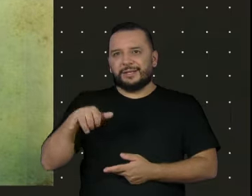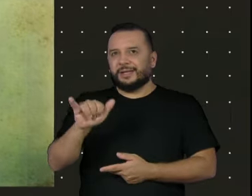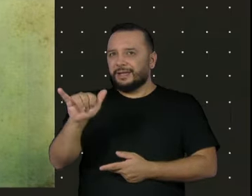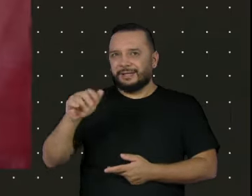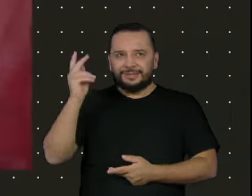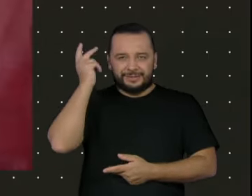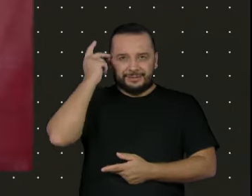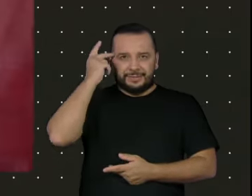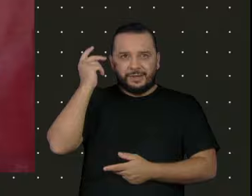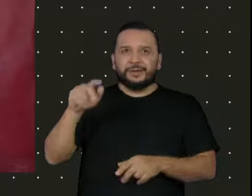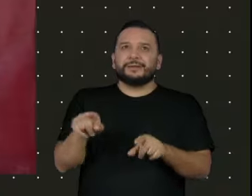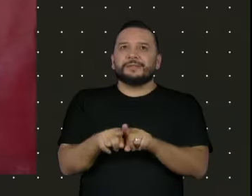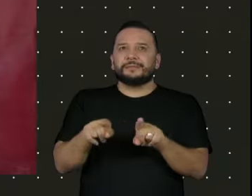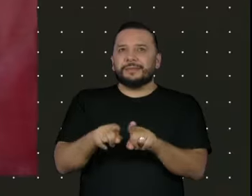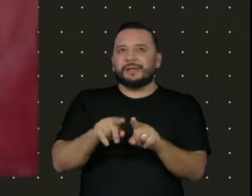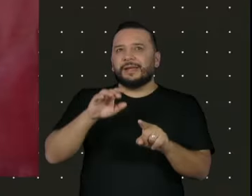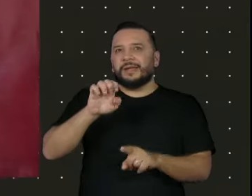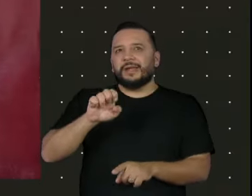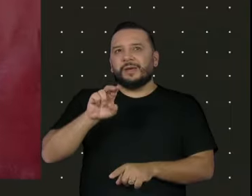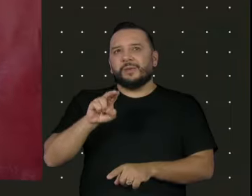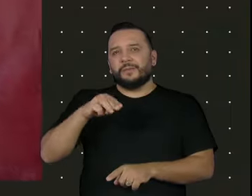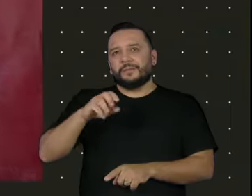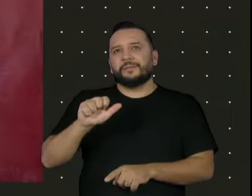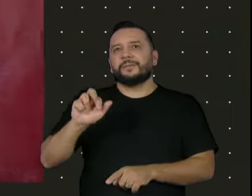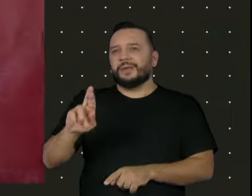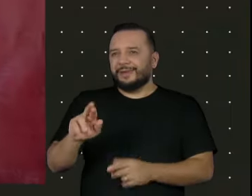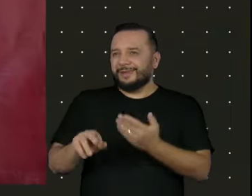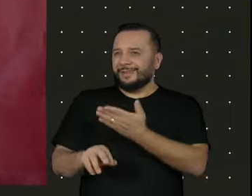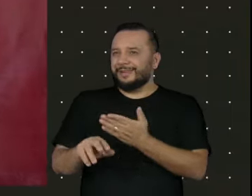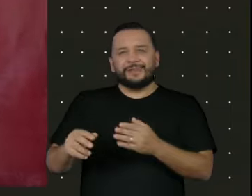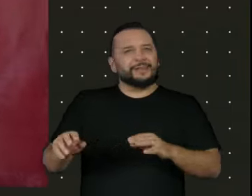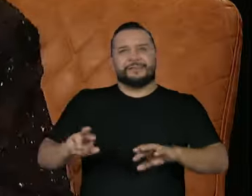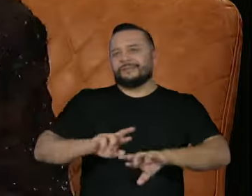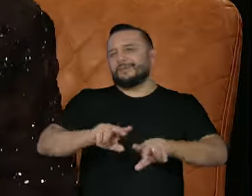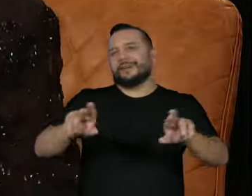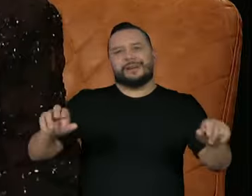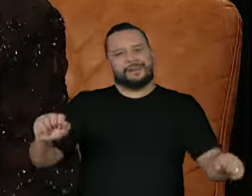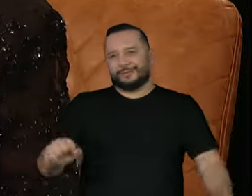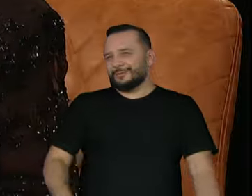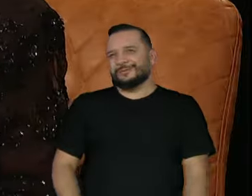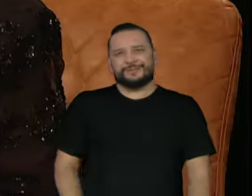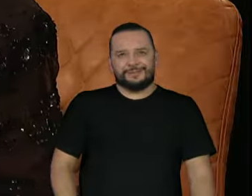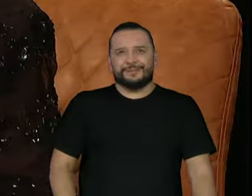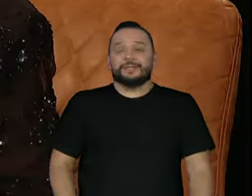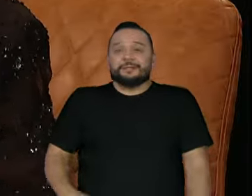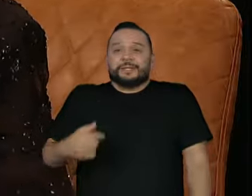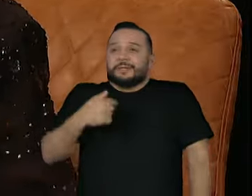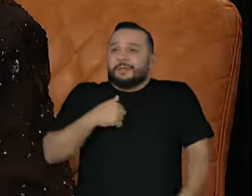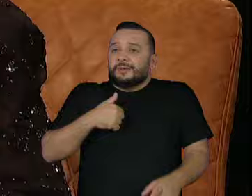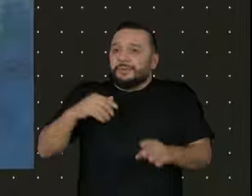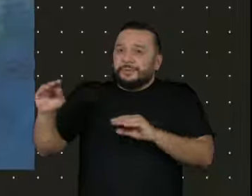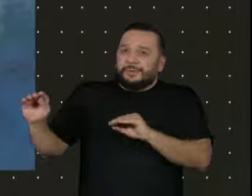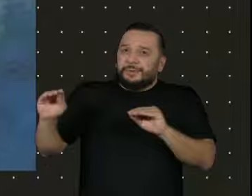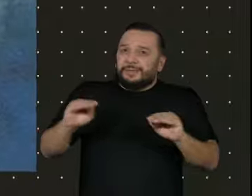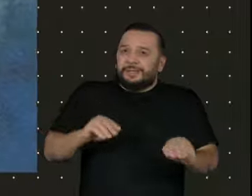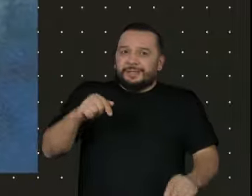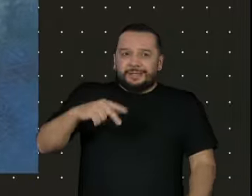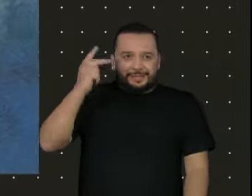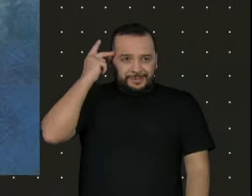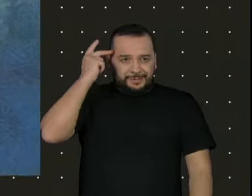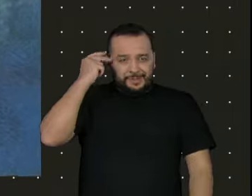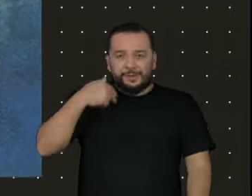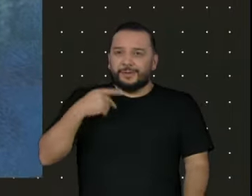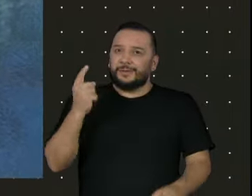fez até música para mim. Só, né? Só. Você Só viu o elenco, César, né? só Você viu o César. elenco. Mas eu chego em São Paulo e encontro um menino